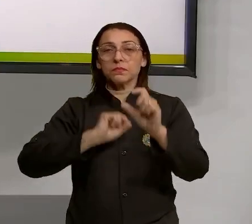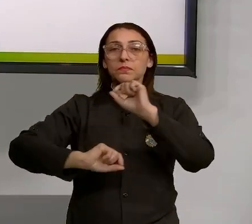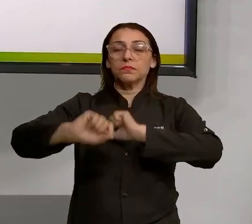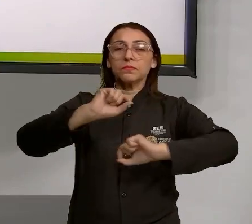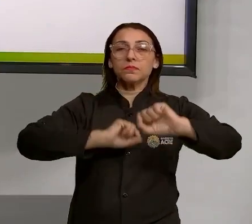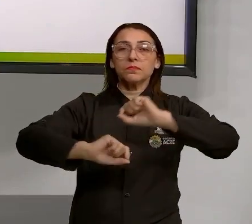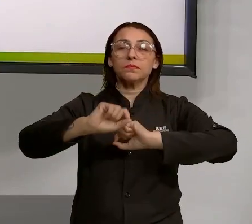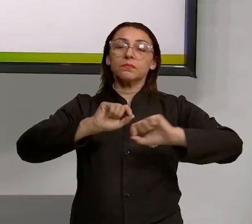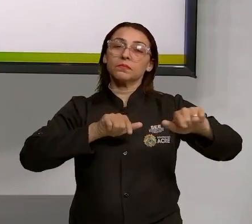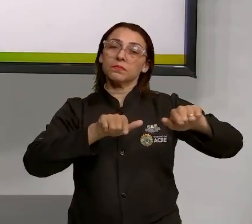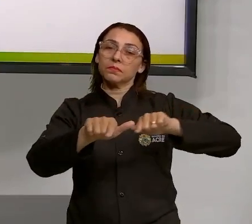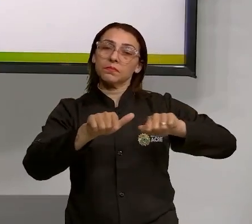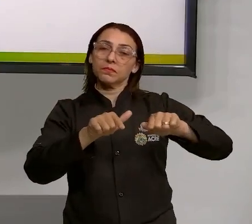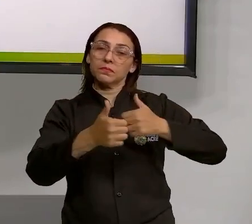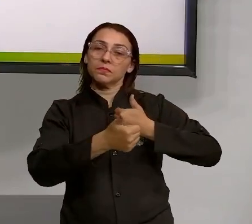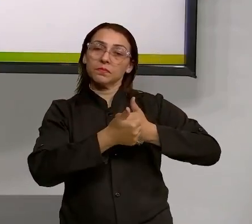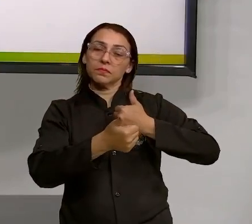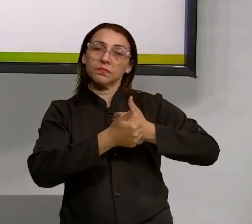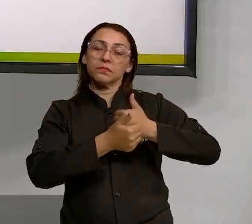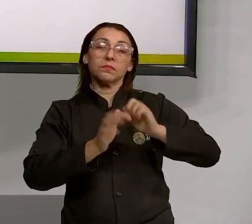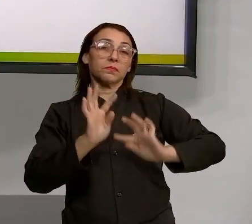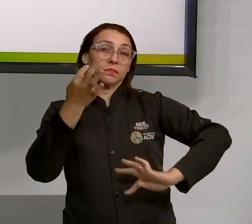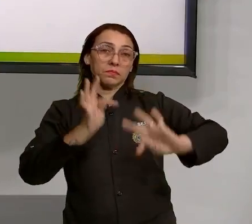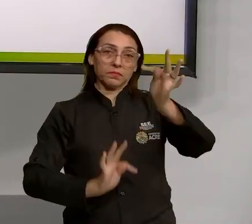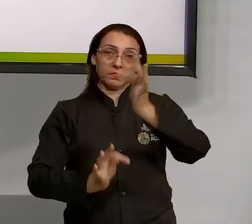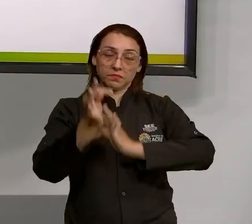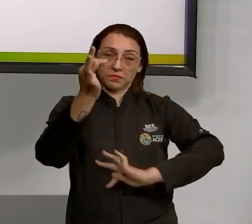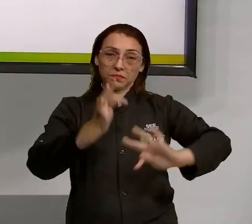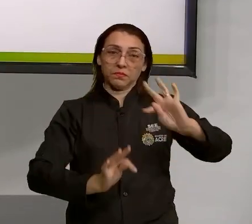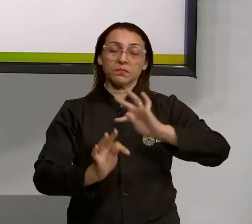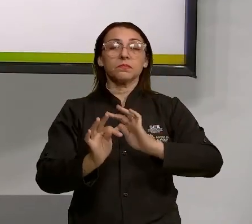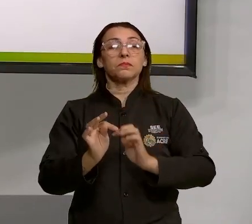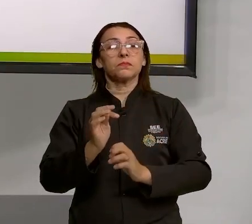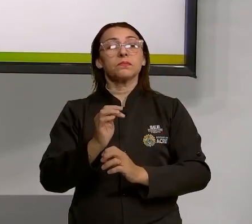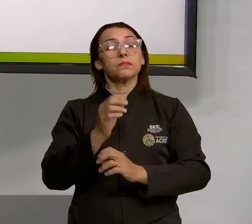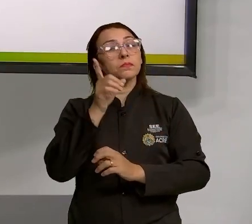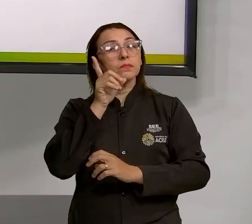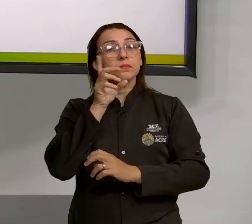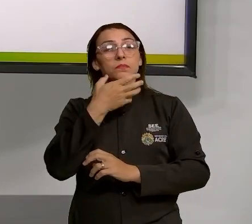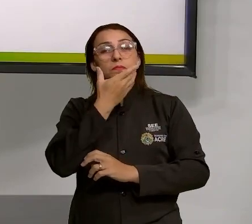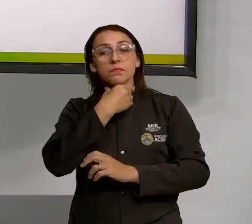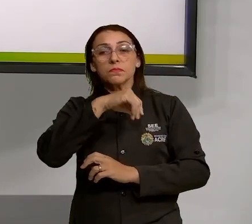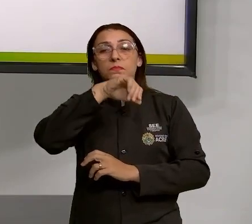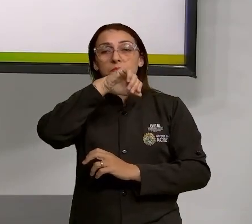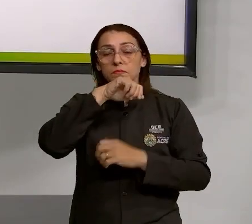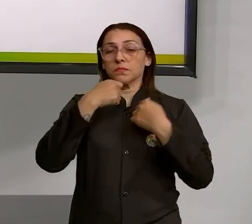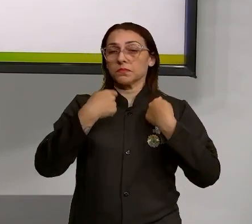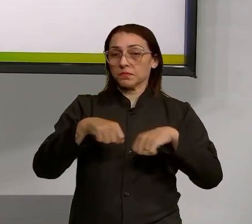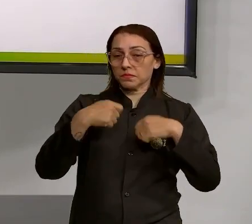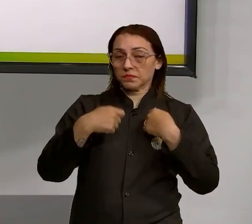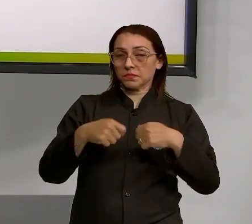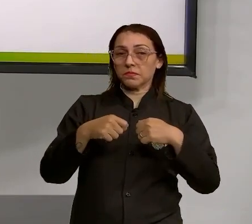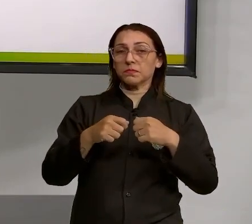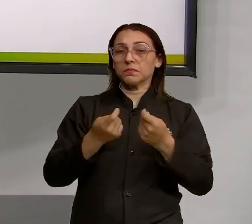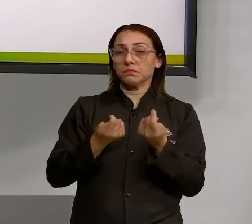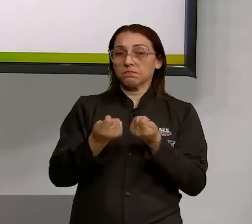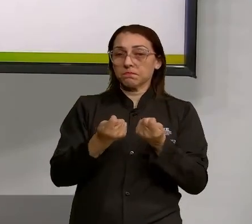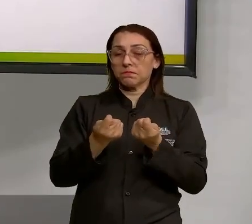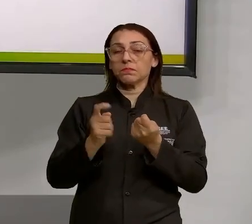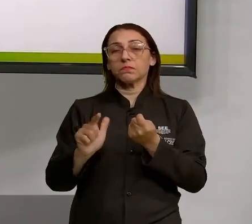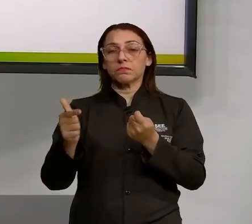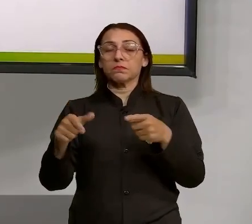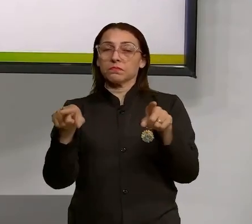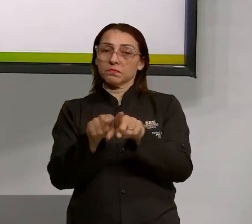a atividade nos meios tecnológicos, tanto para um lado, que precisa ponderar, quanto para o